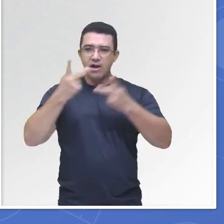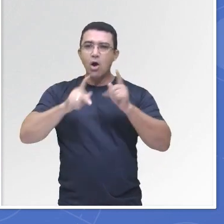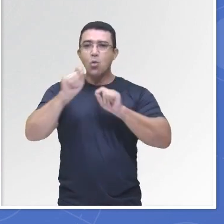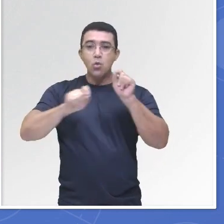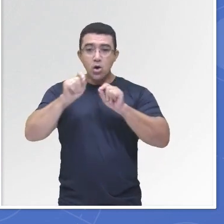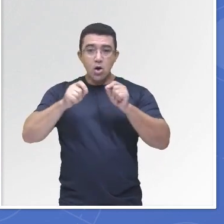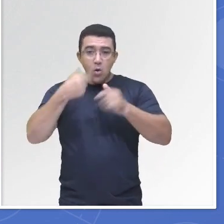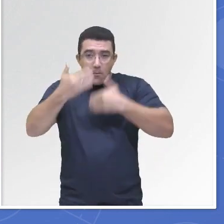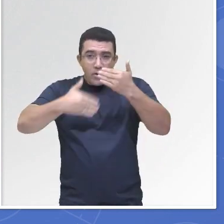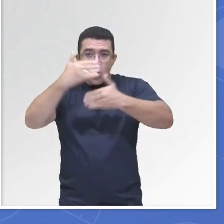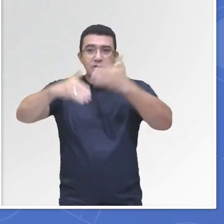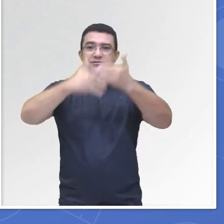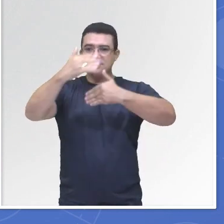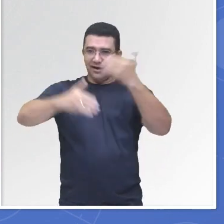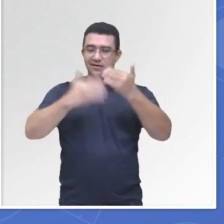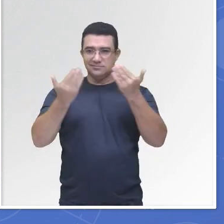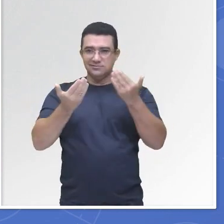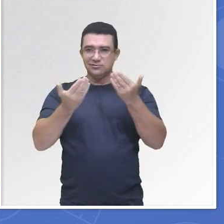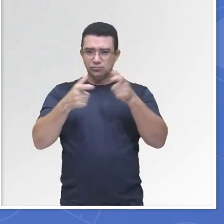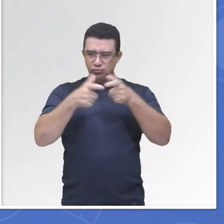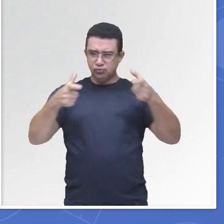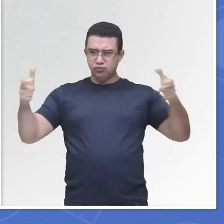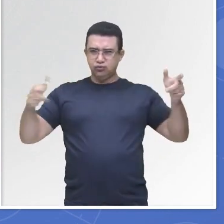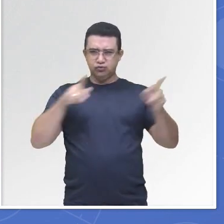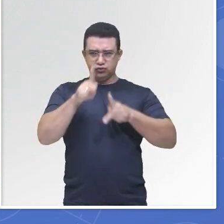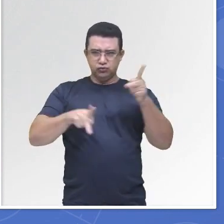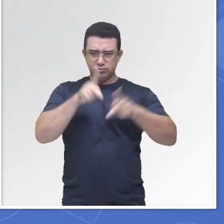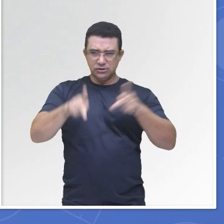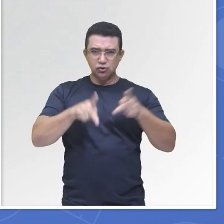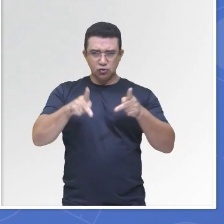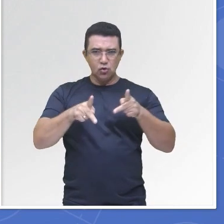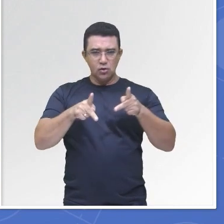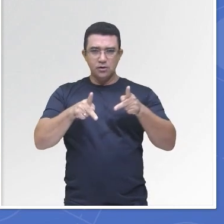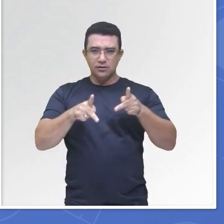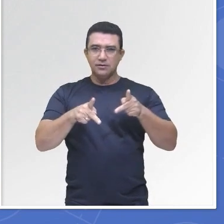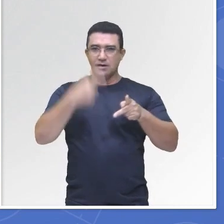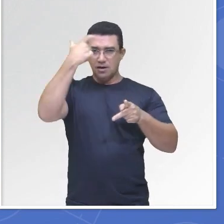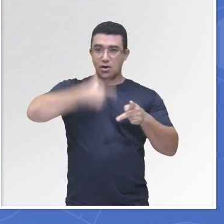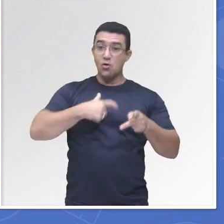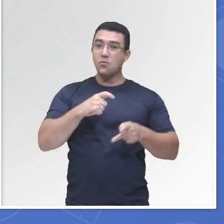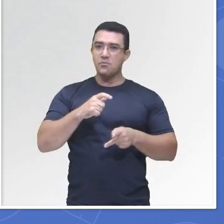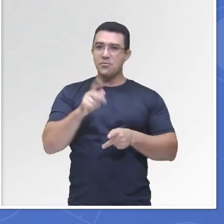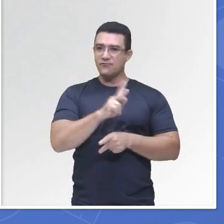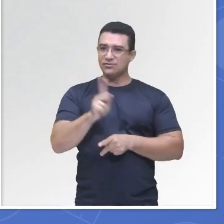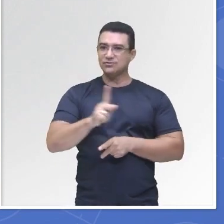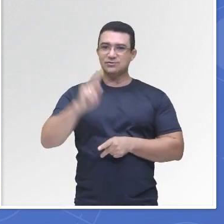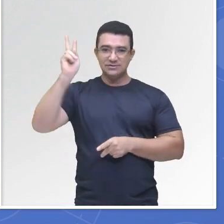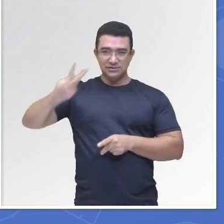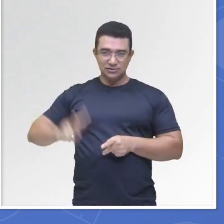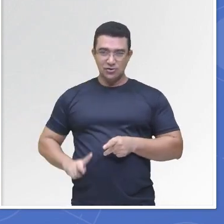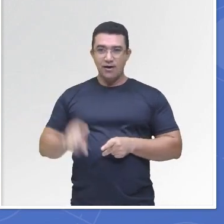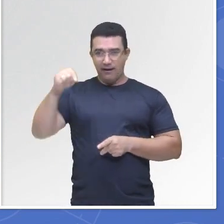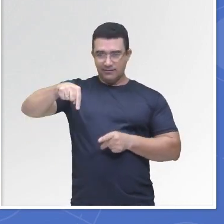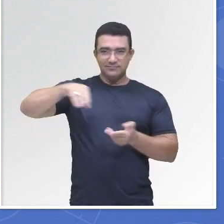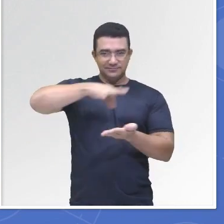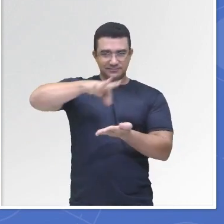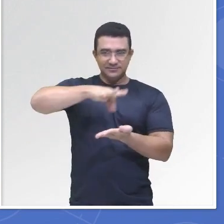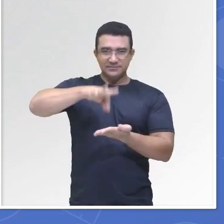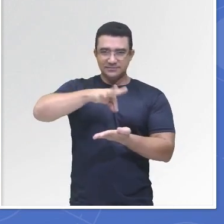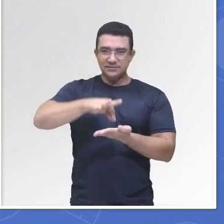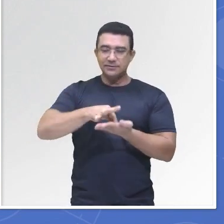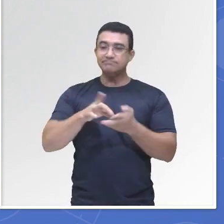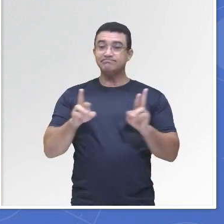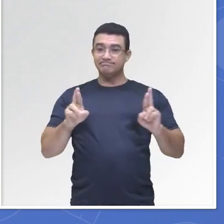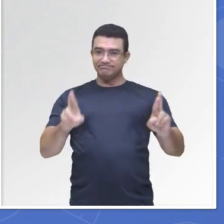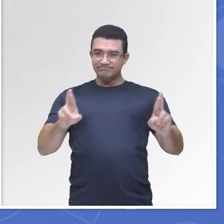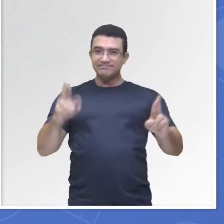processo de colonização aqui da Amazônia. Eu sou a professora Isabel Saraiva, professora de História aqui do Centro de Mídias, e espero